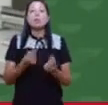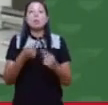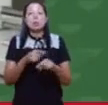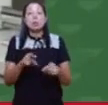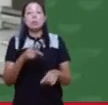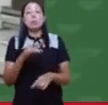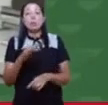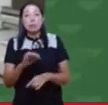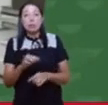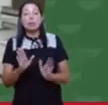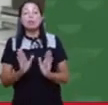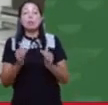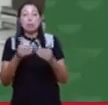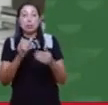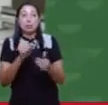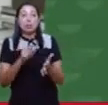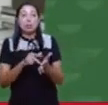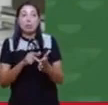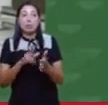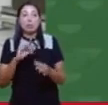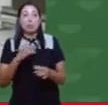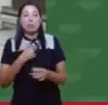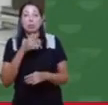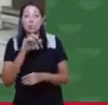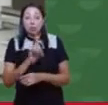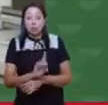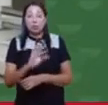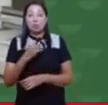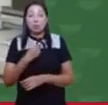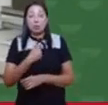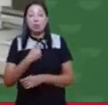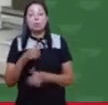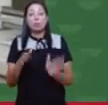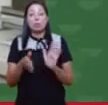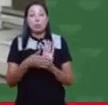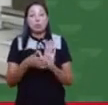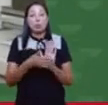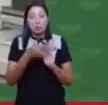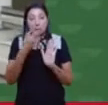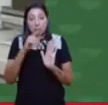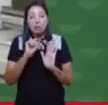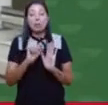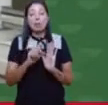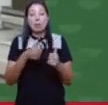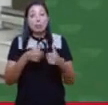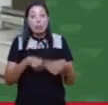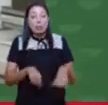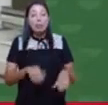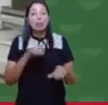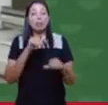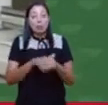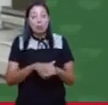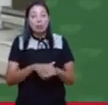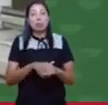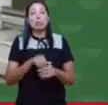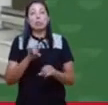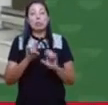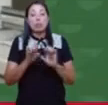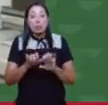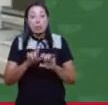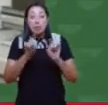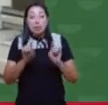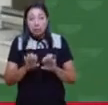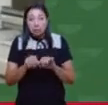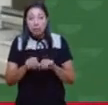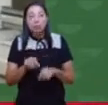PT tirou, fechada, né, na nossa direção, com a nossa bancada, para ficar o voto eletrônico. Esses